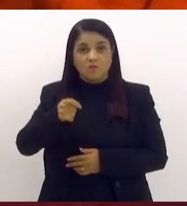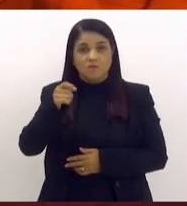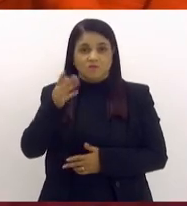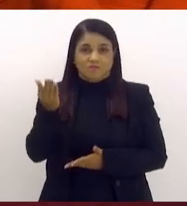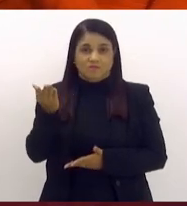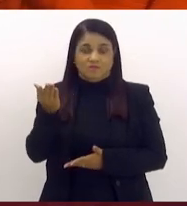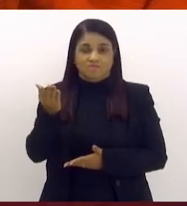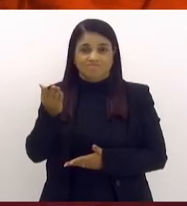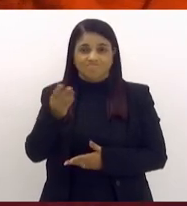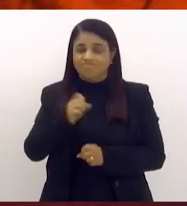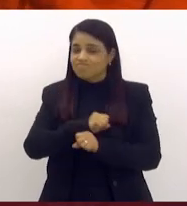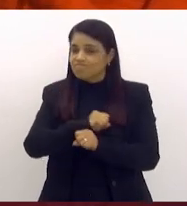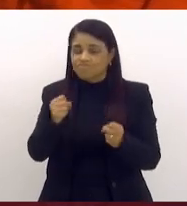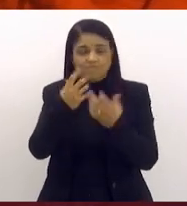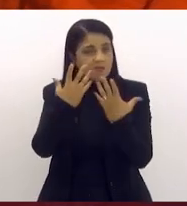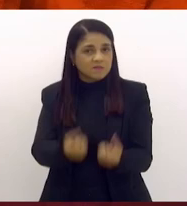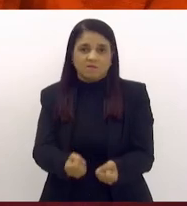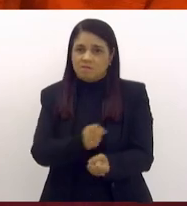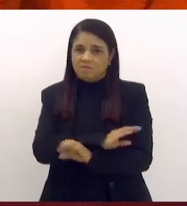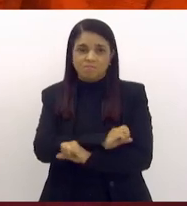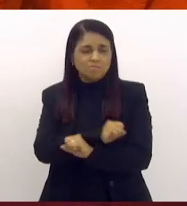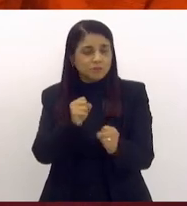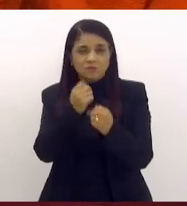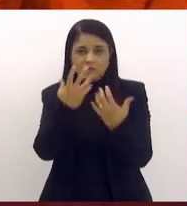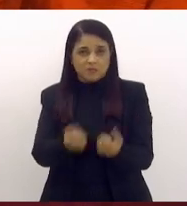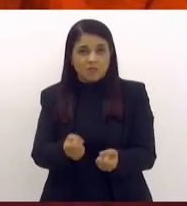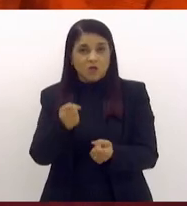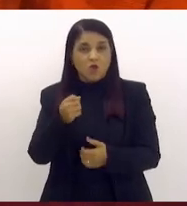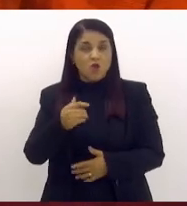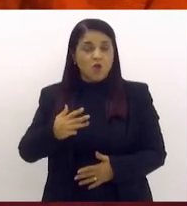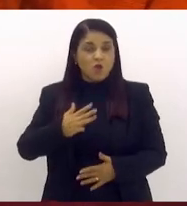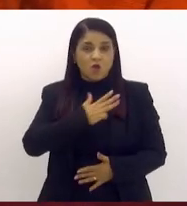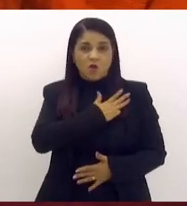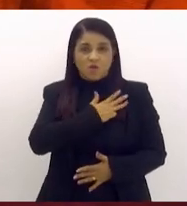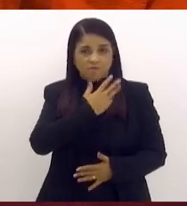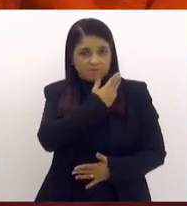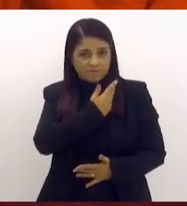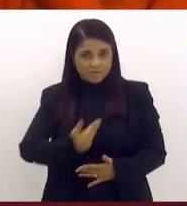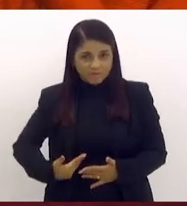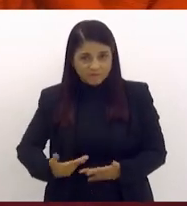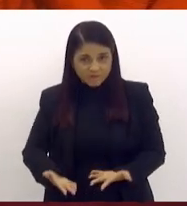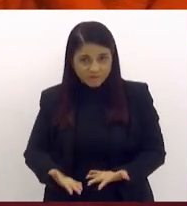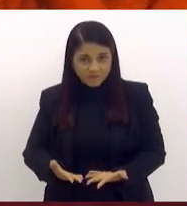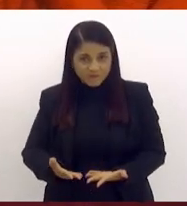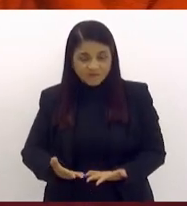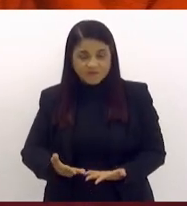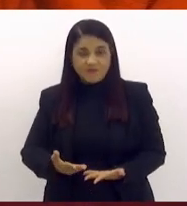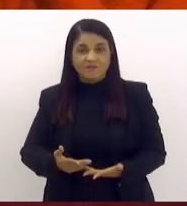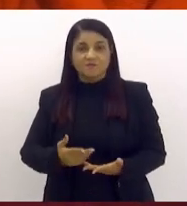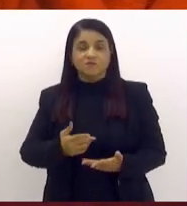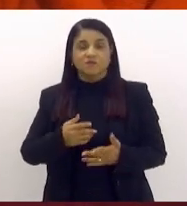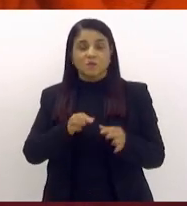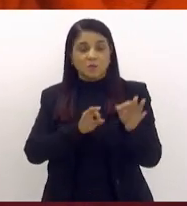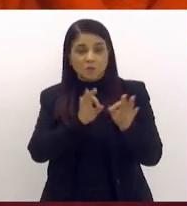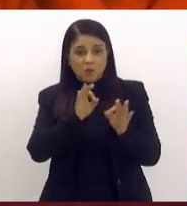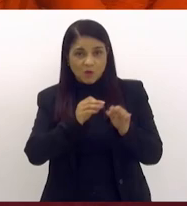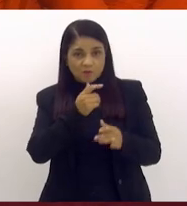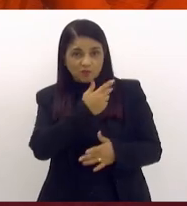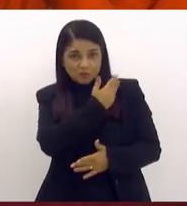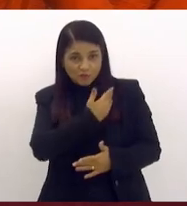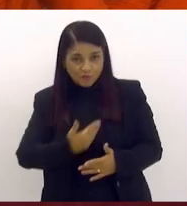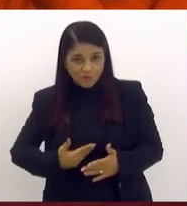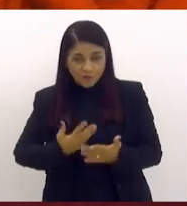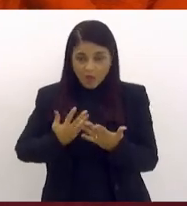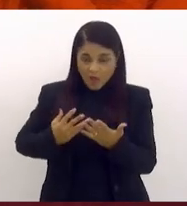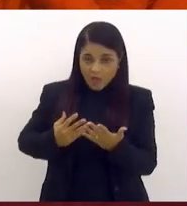inadmissível é inadmissível que no governo do presidente presente Lula onde um programa de governo que foi aprovado